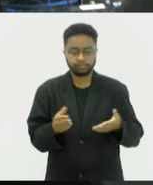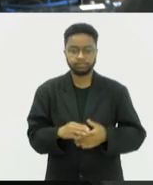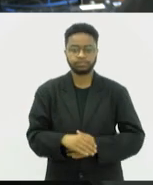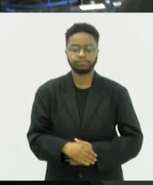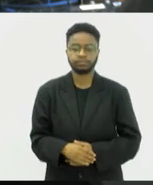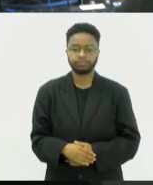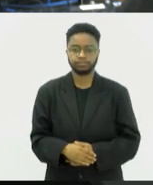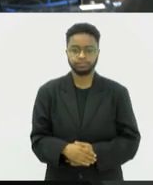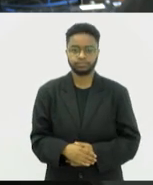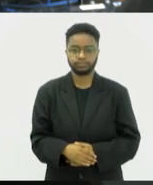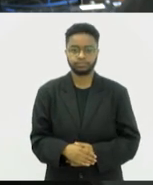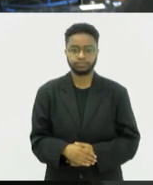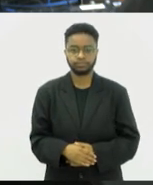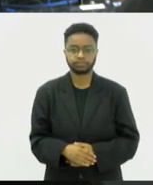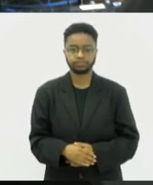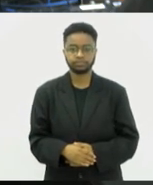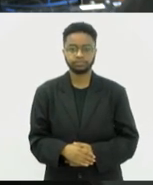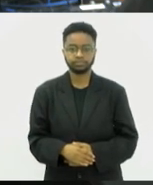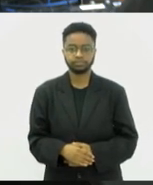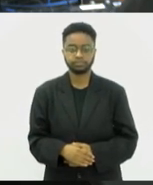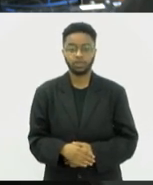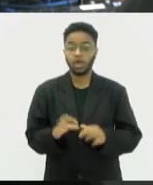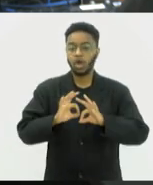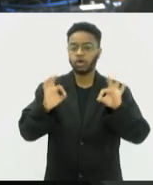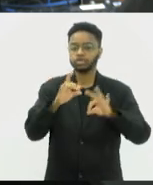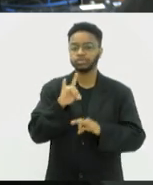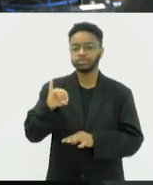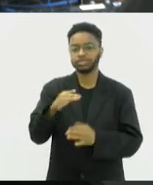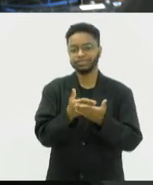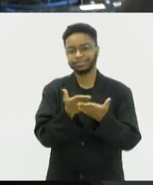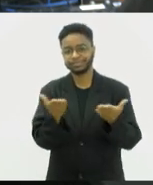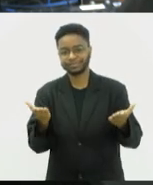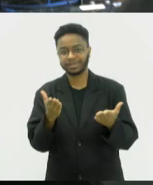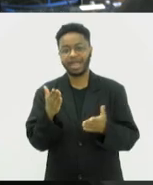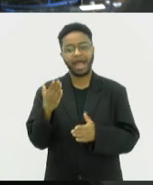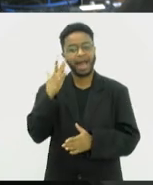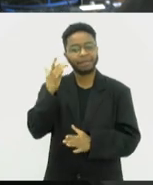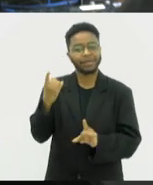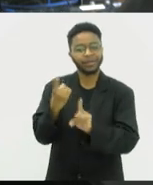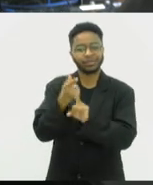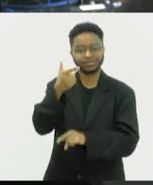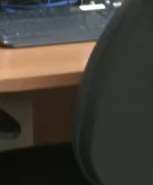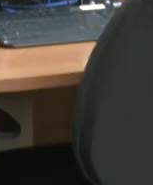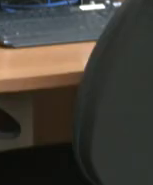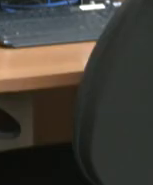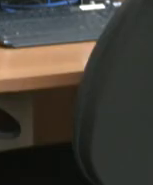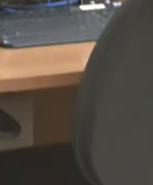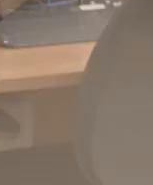tvalerj@alerj.rj.gov.br. Um ótimo dia para você e até amanhã!